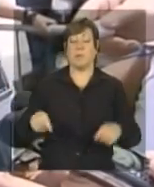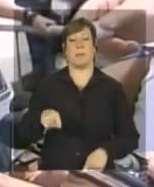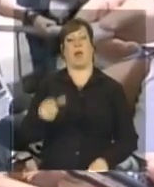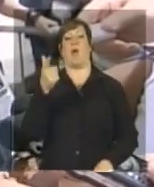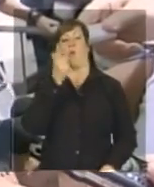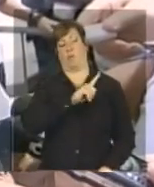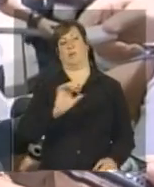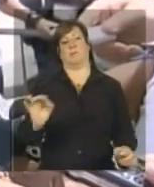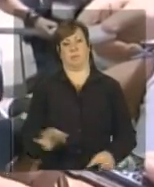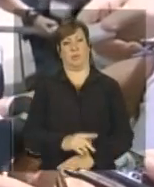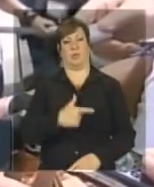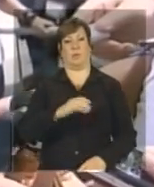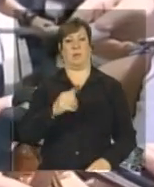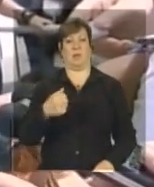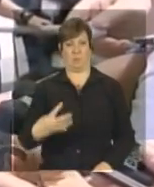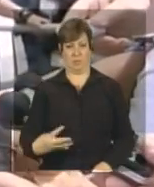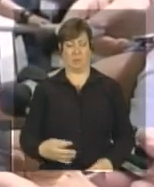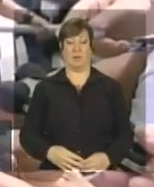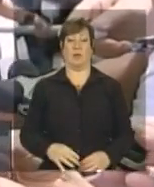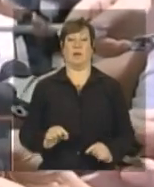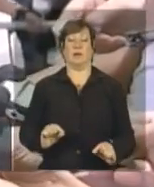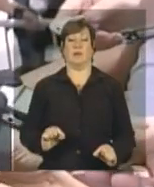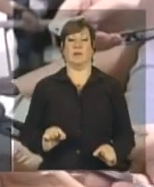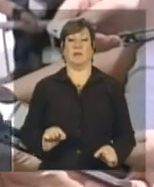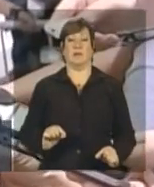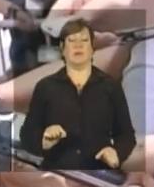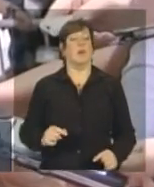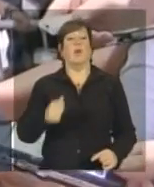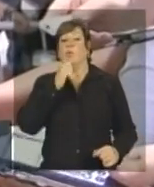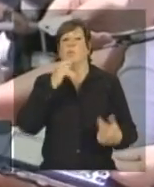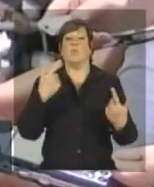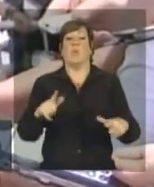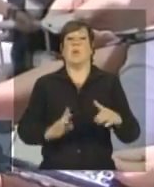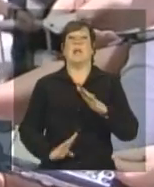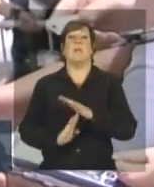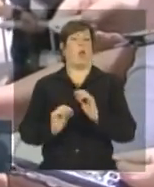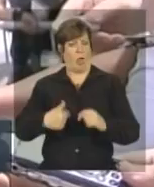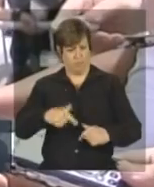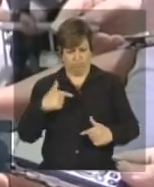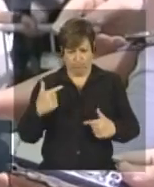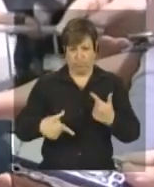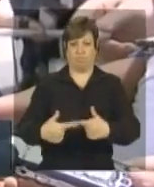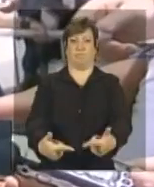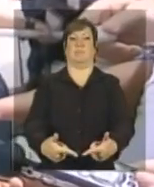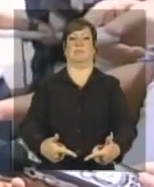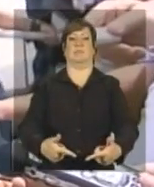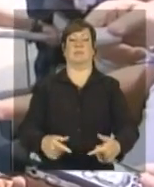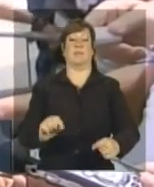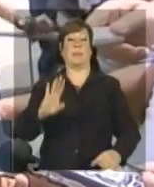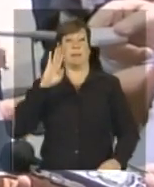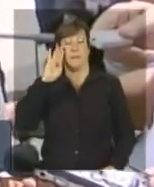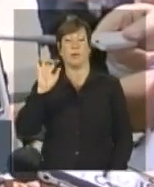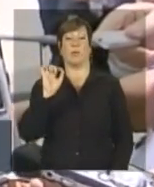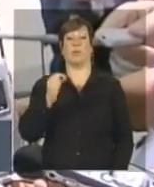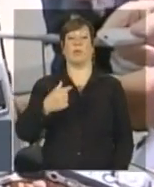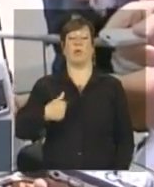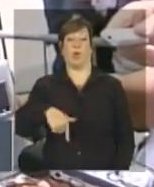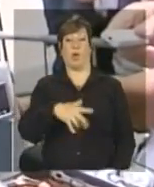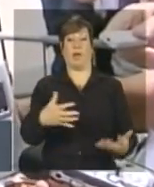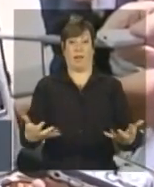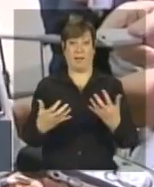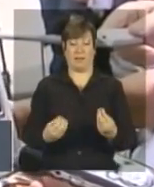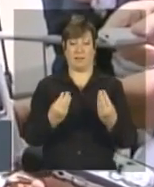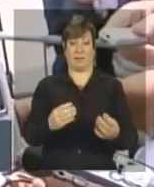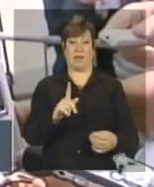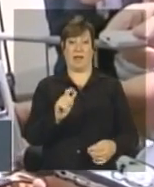isso aconteça. Sem exceção, não há limite para o que nós faremos. Inclusive no sentido de